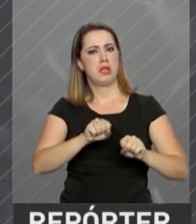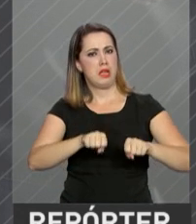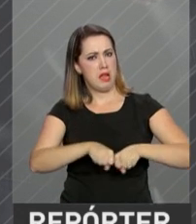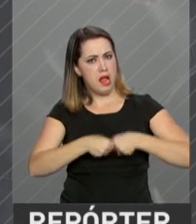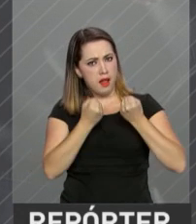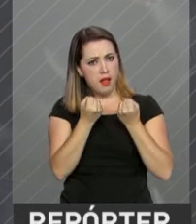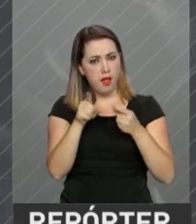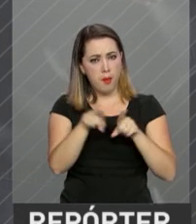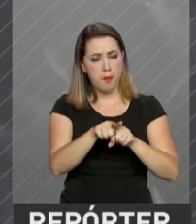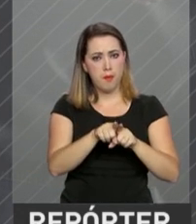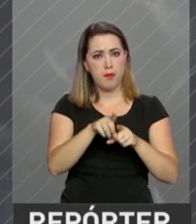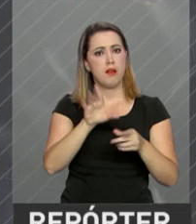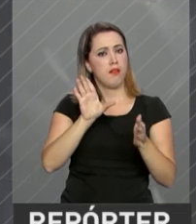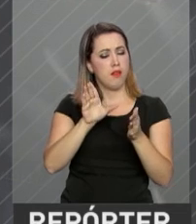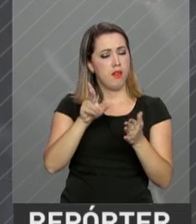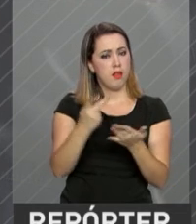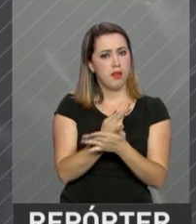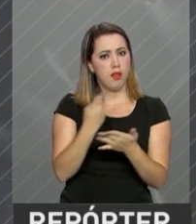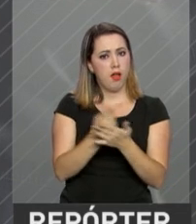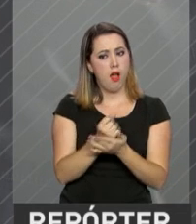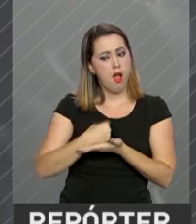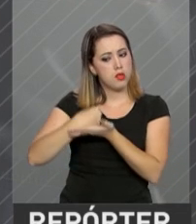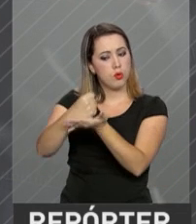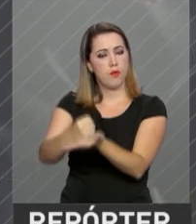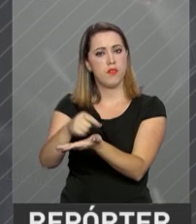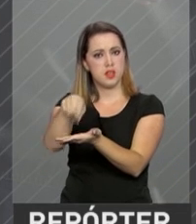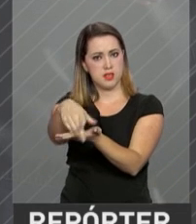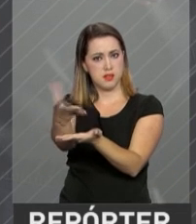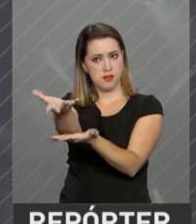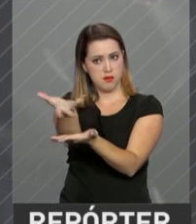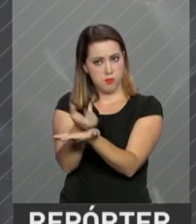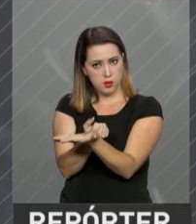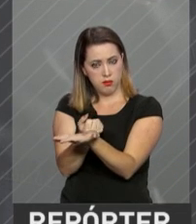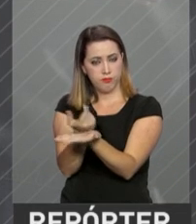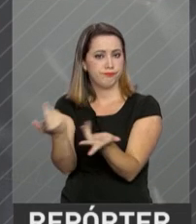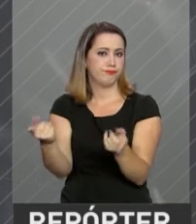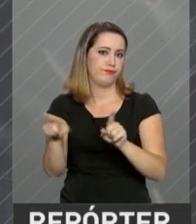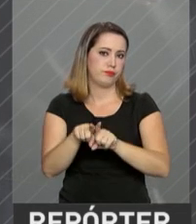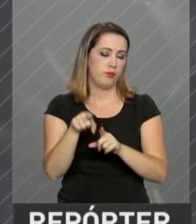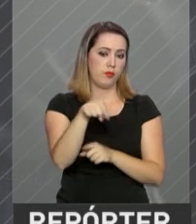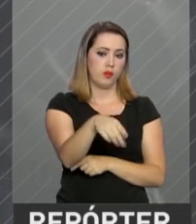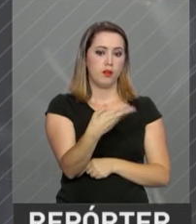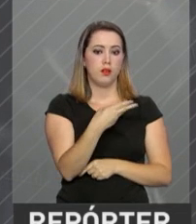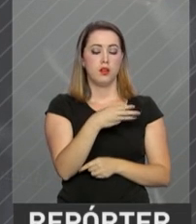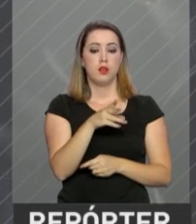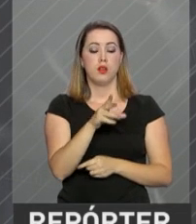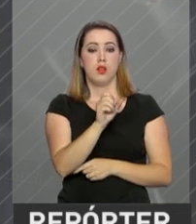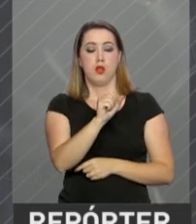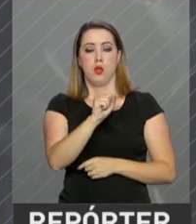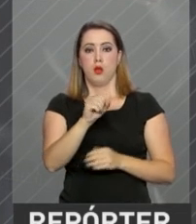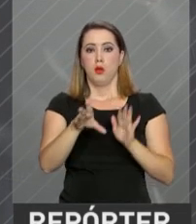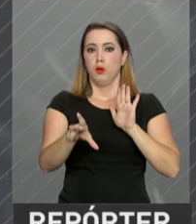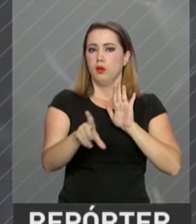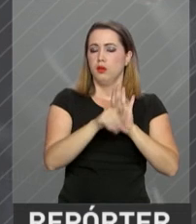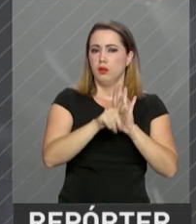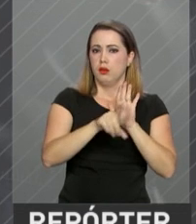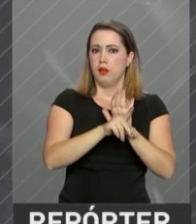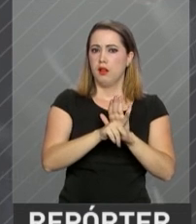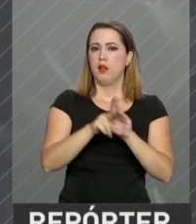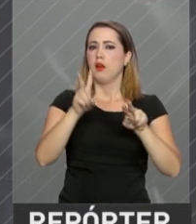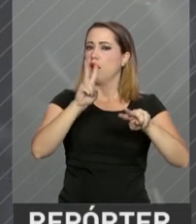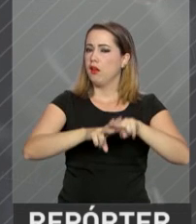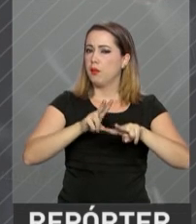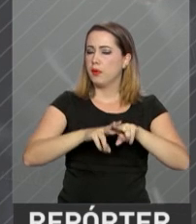corromper, oferecer algo para obter vantagem. De acordo com o artigo 333 do Código Penal,